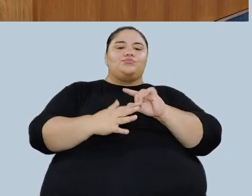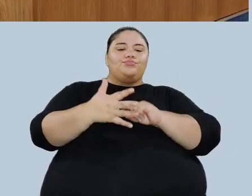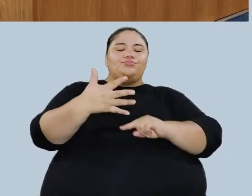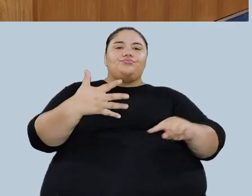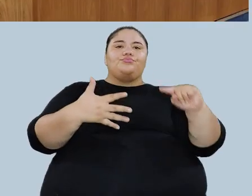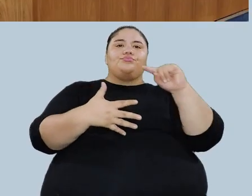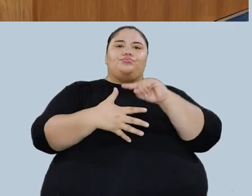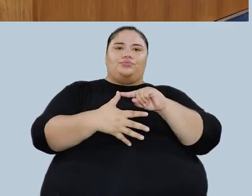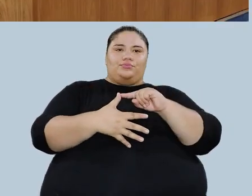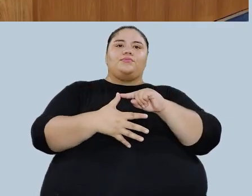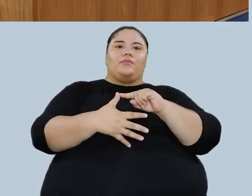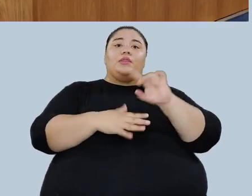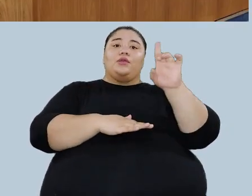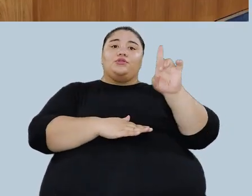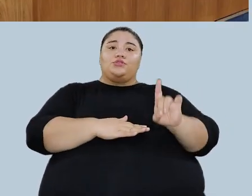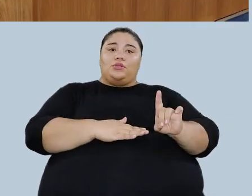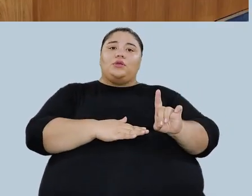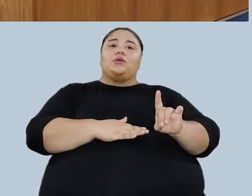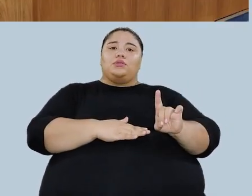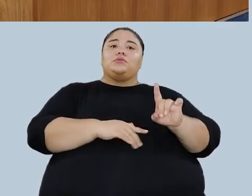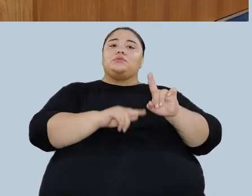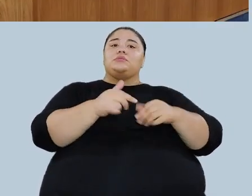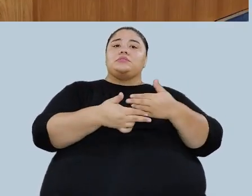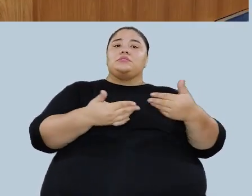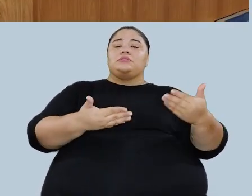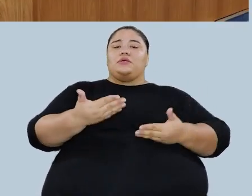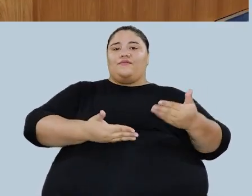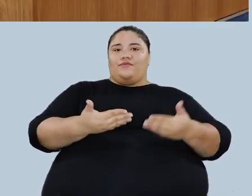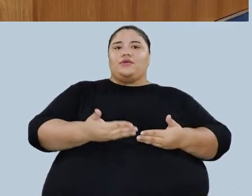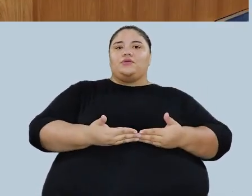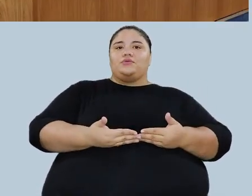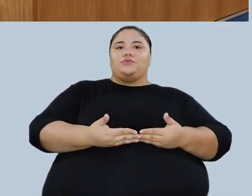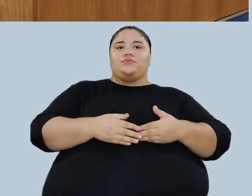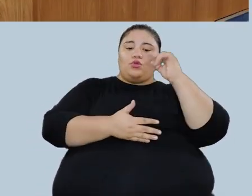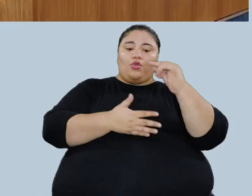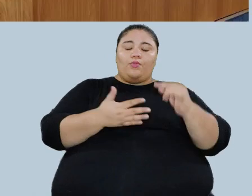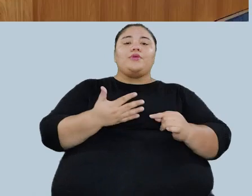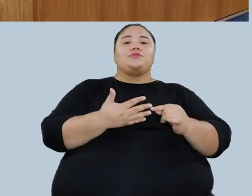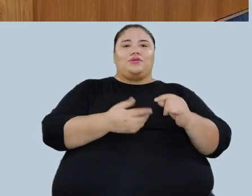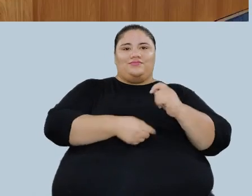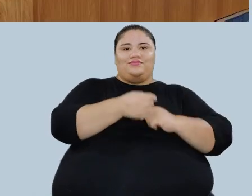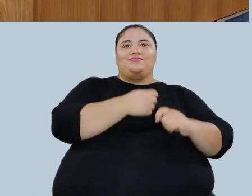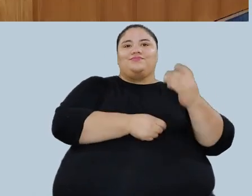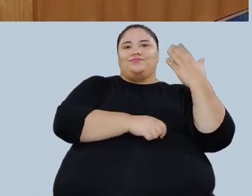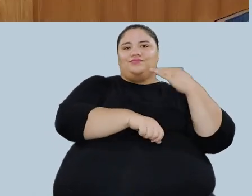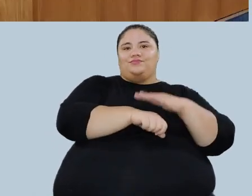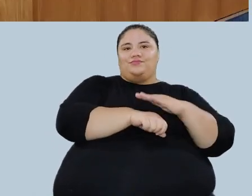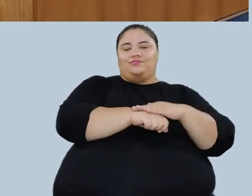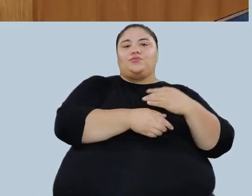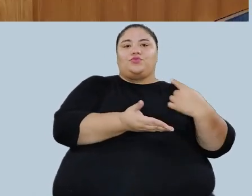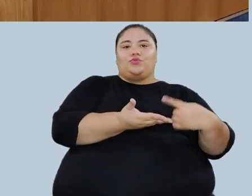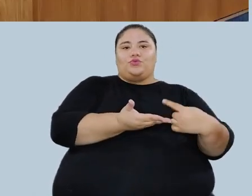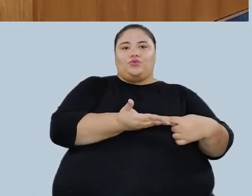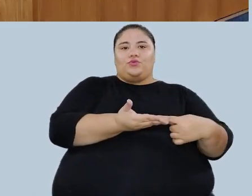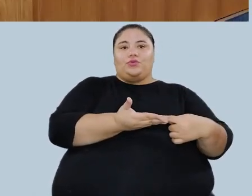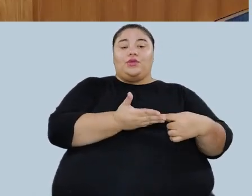de bens, serviços e direitos que fossem objetos da operação, né? Era diferente. Agora